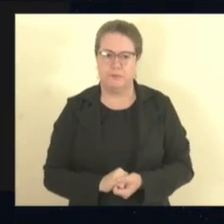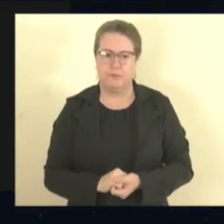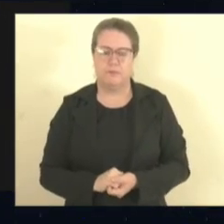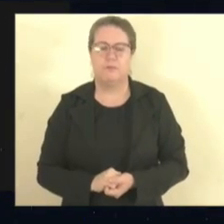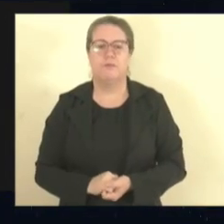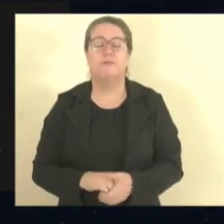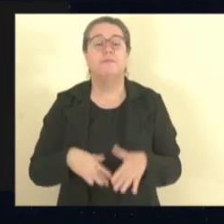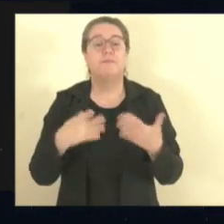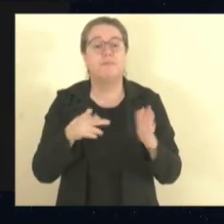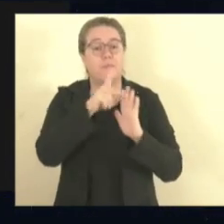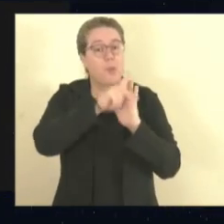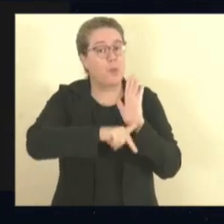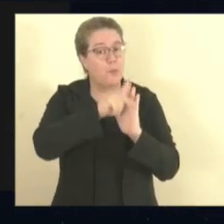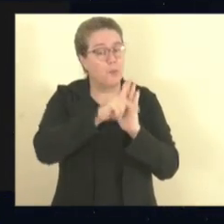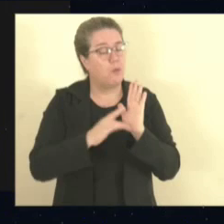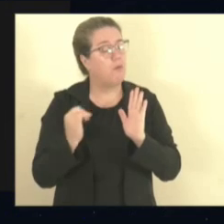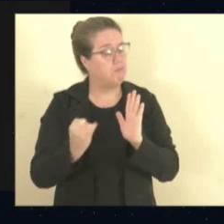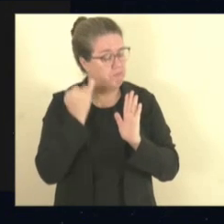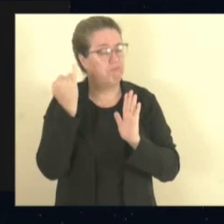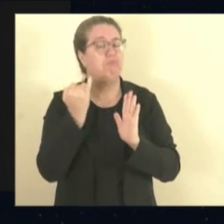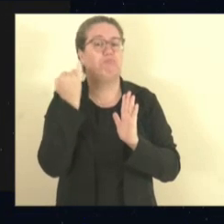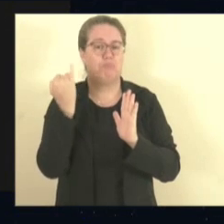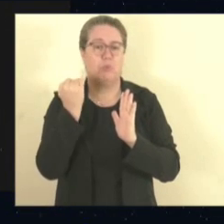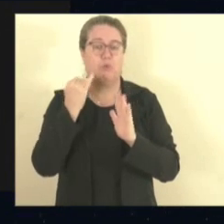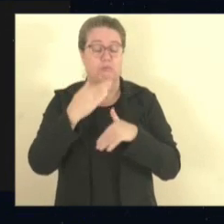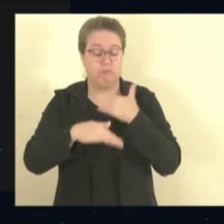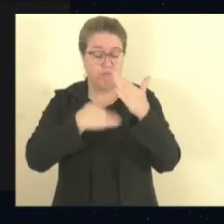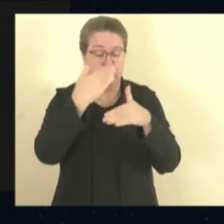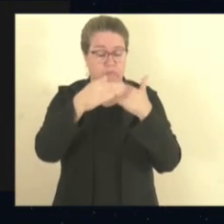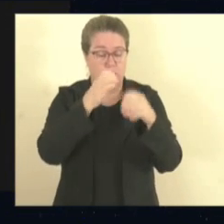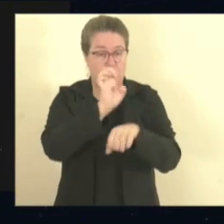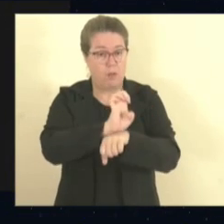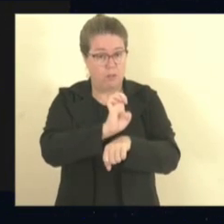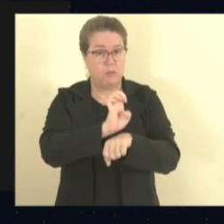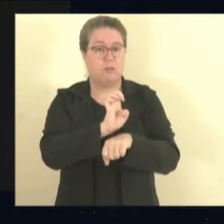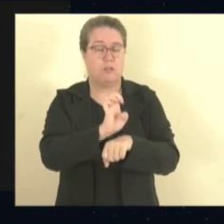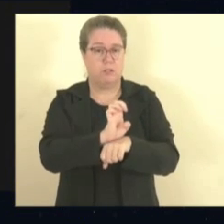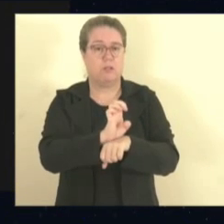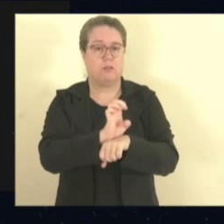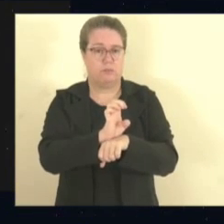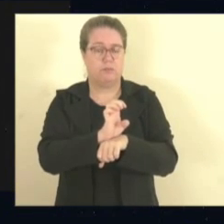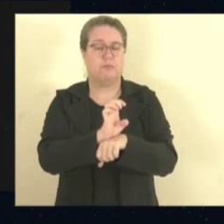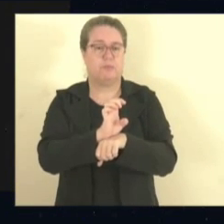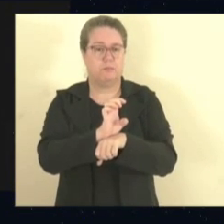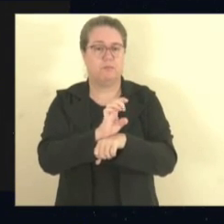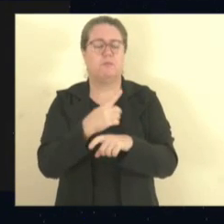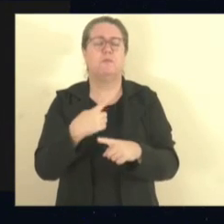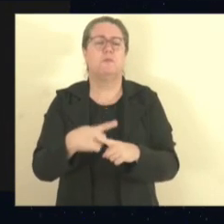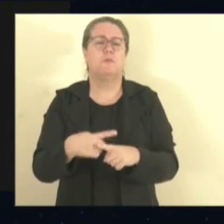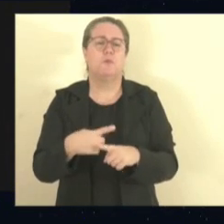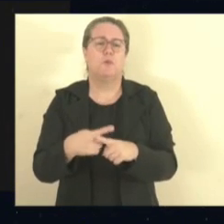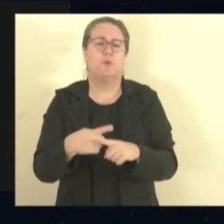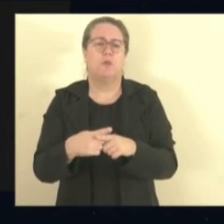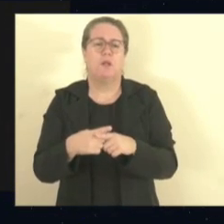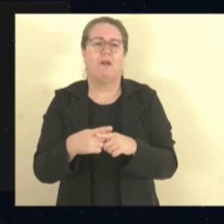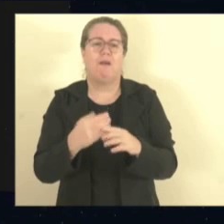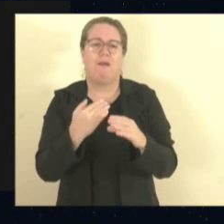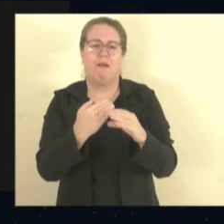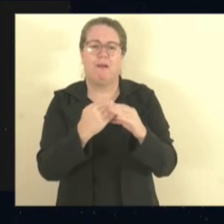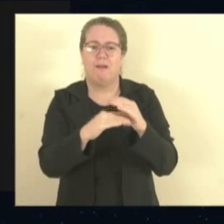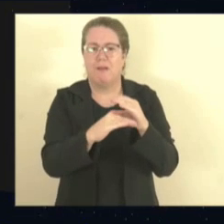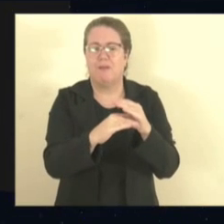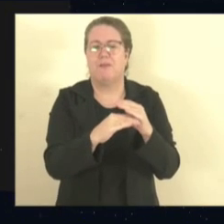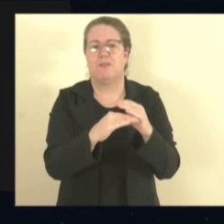Acho que esse projeto é um projeto importante para o desenvolvimento do Estado, até mesmo porque são investimentos que vão